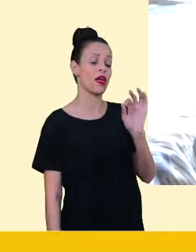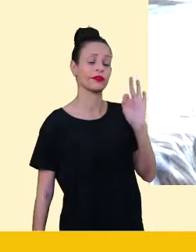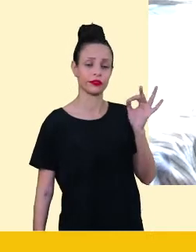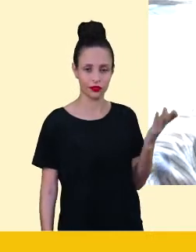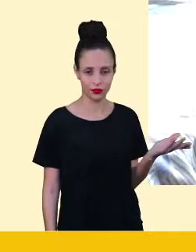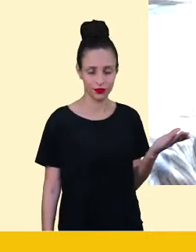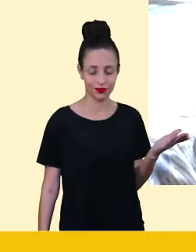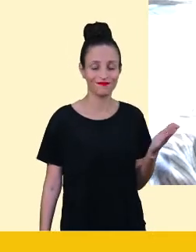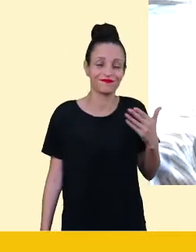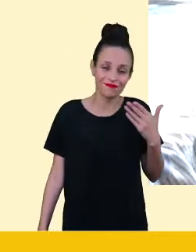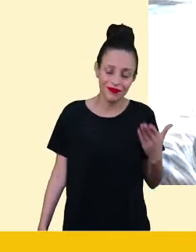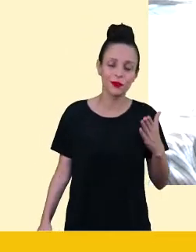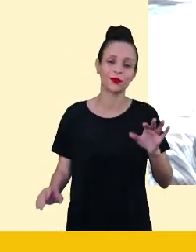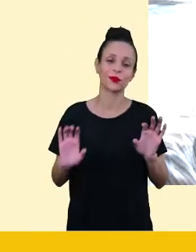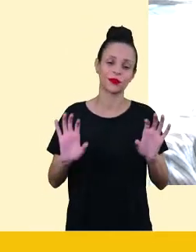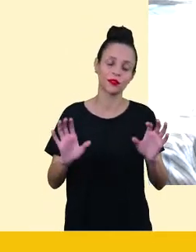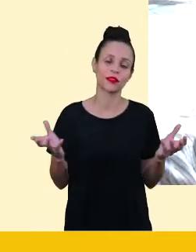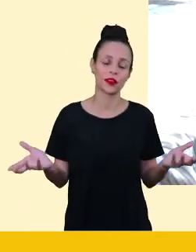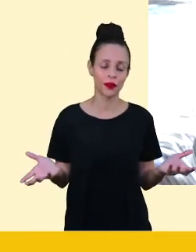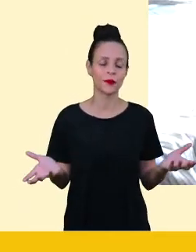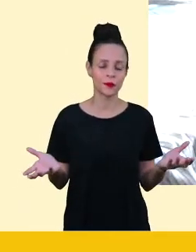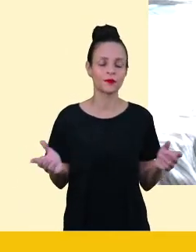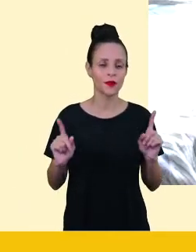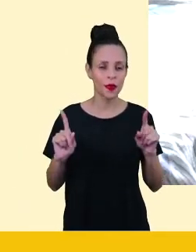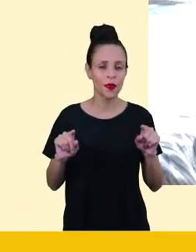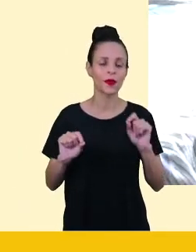que eles já sabem, né? Então, assim,